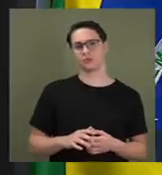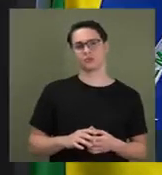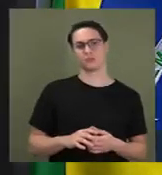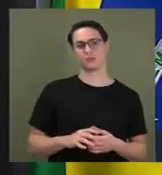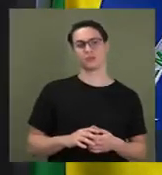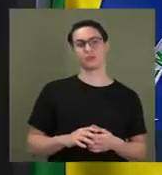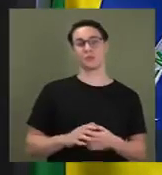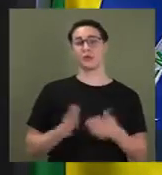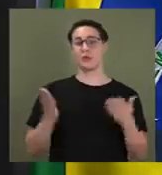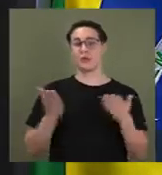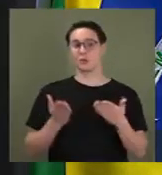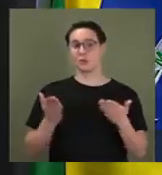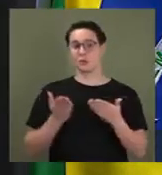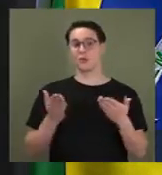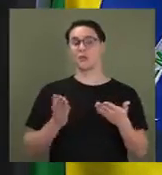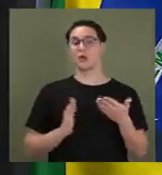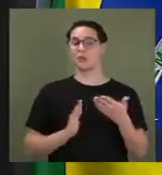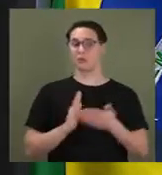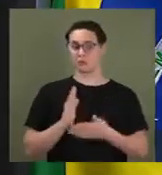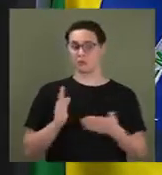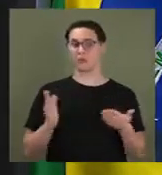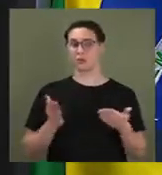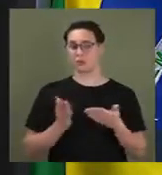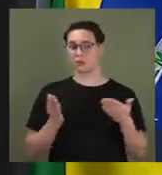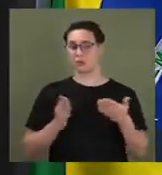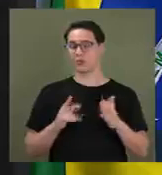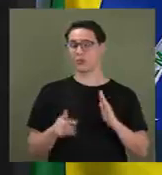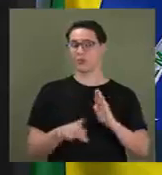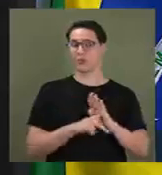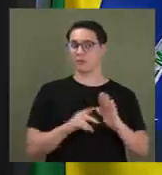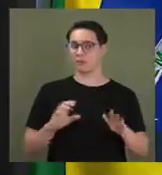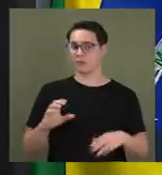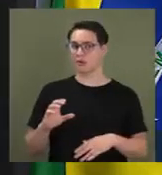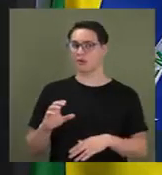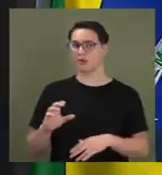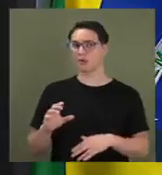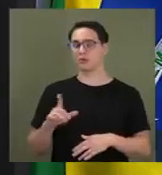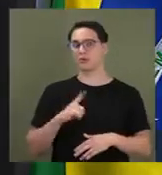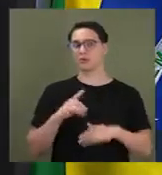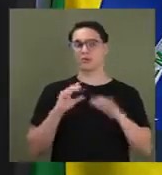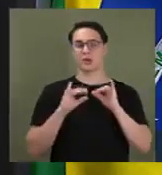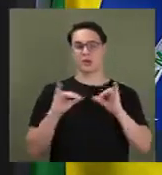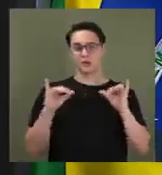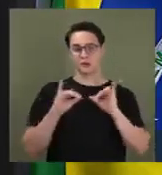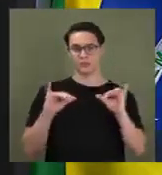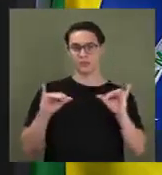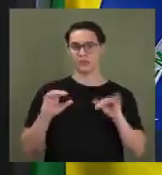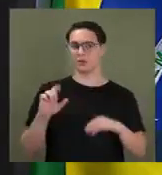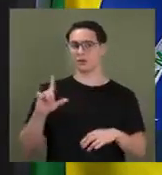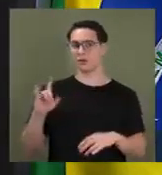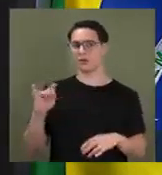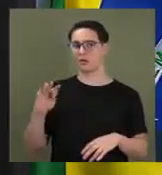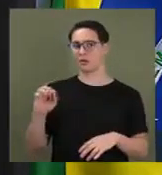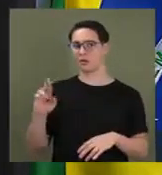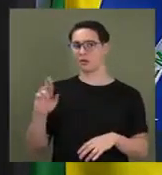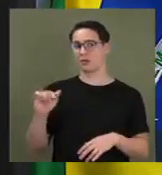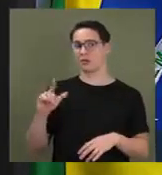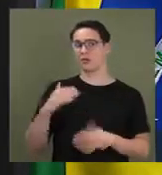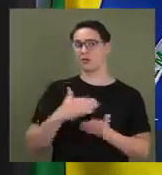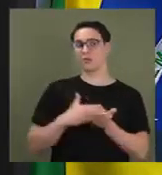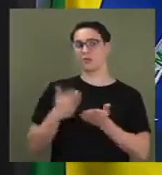iremos aprovar a PEC no dia de hoje e a campanha eleitoral começa amanhã de